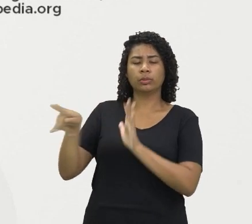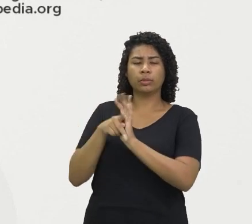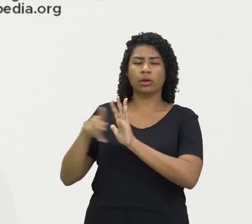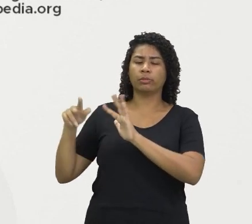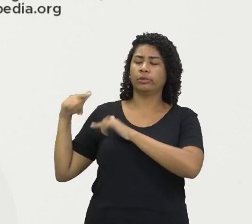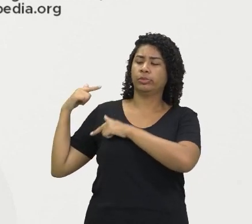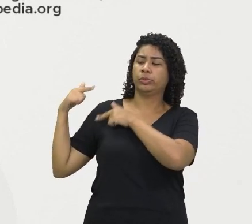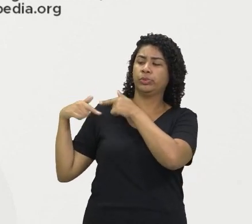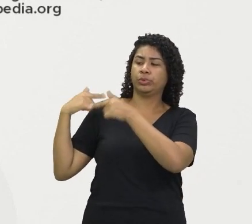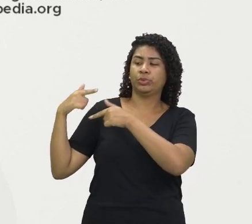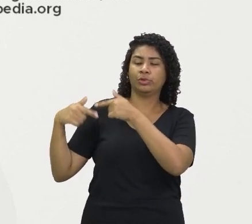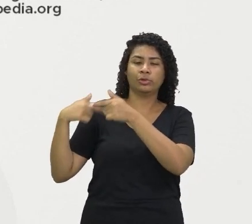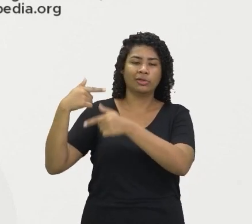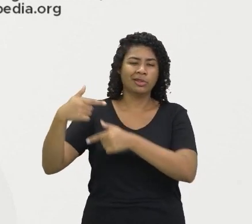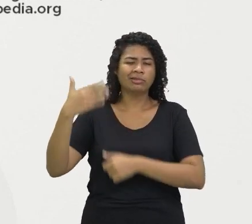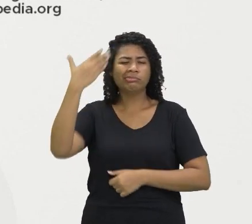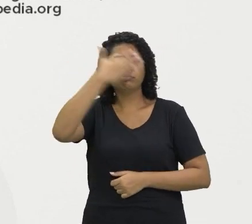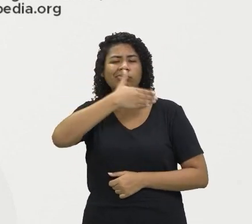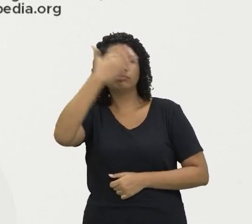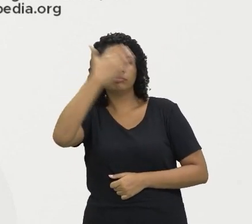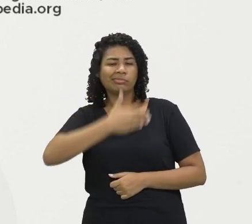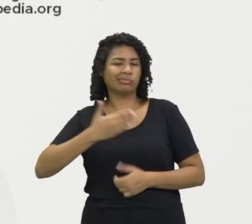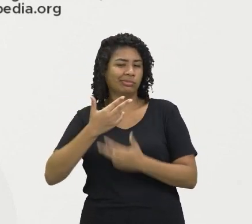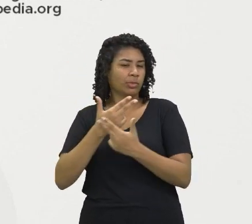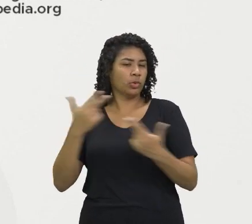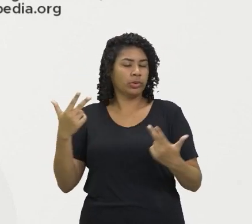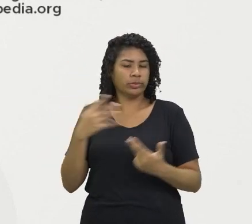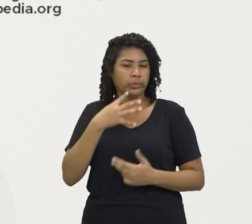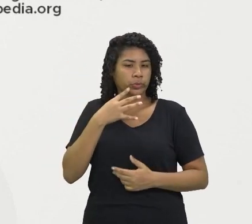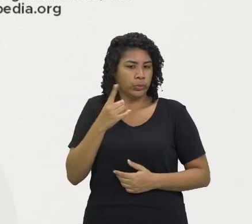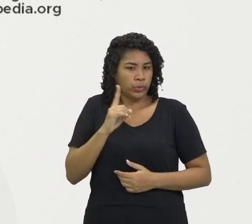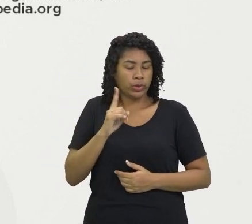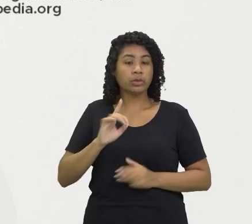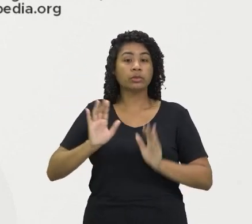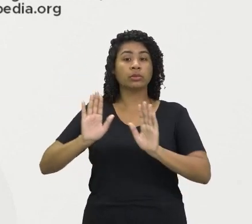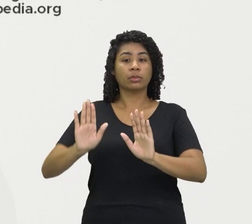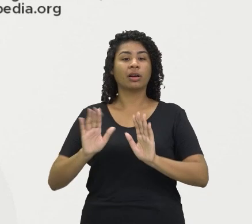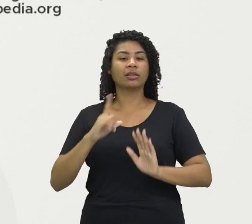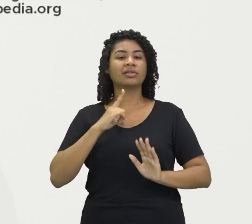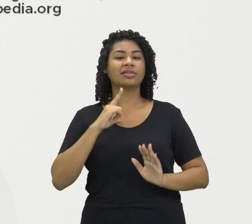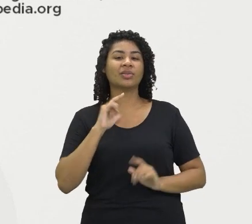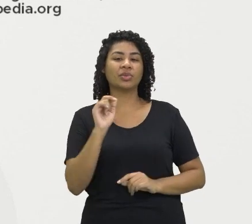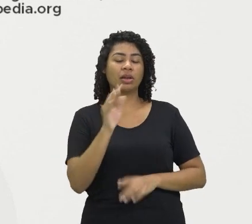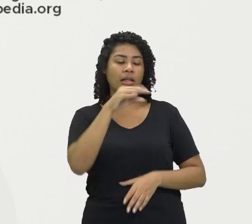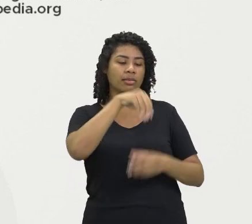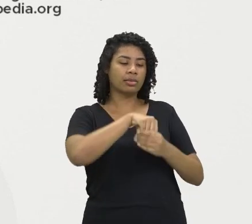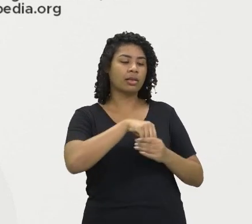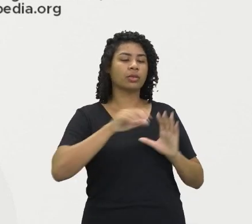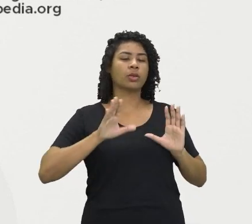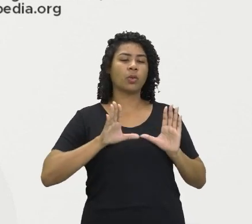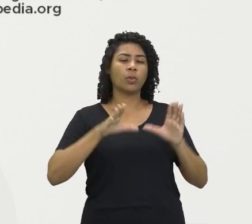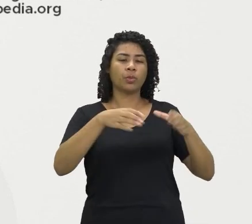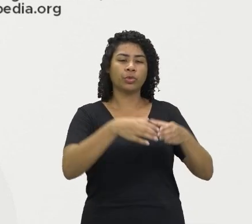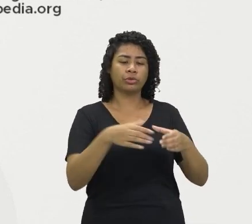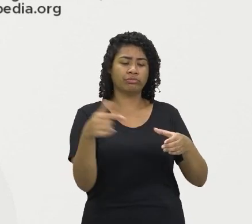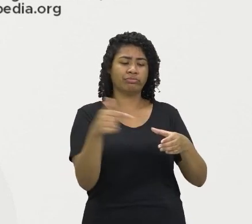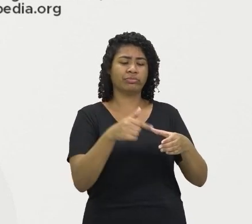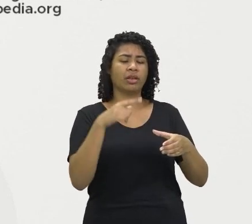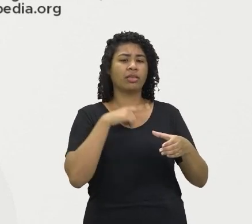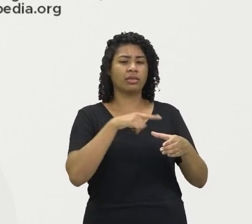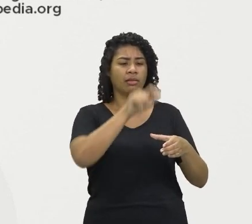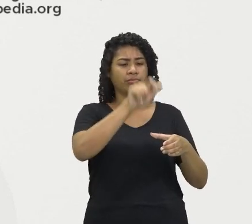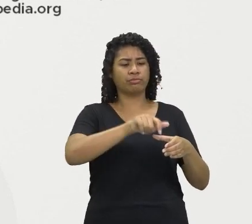mundo dos encantados, né? Mas, ao mesmo tempo, dentro de uma comunidade, as diferenças que